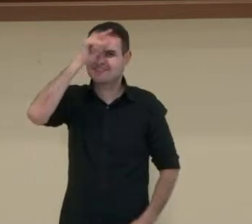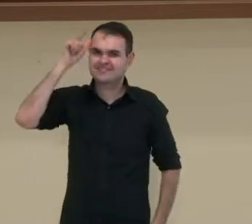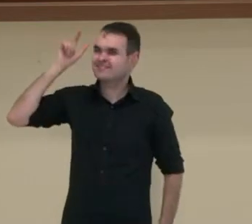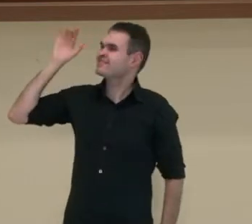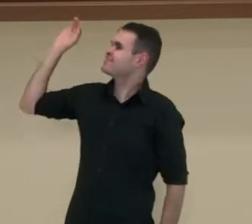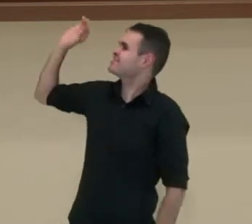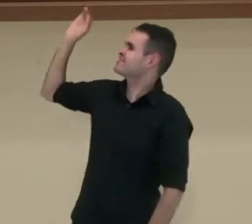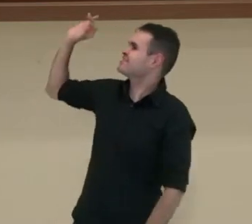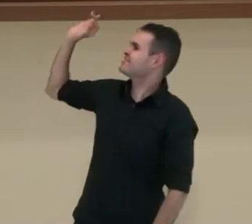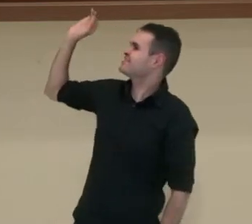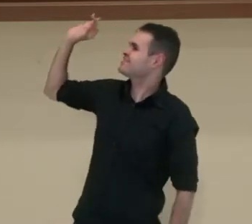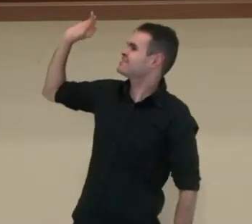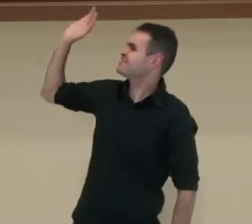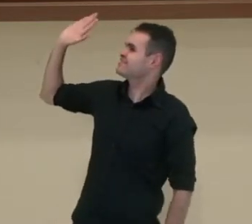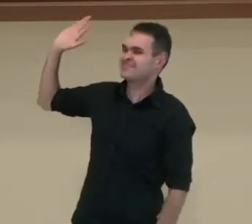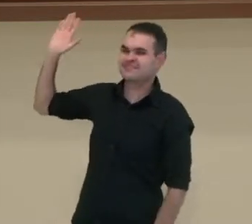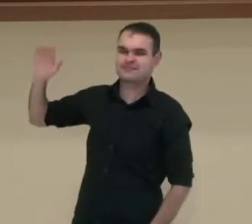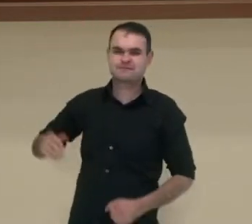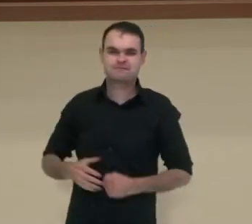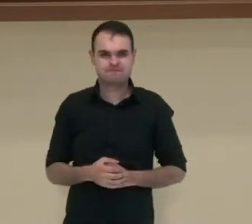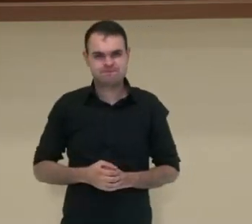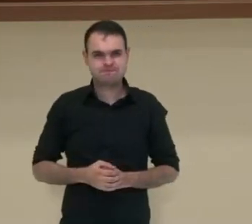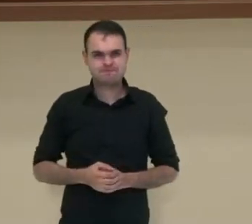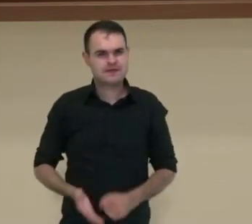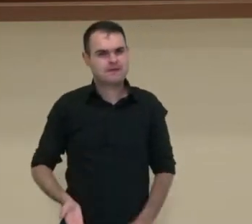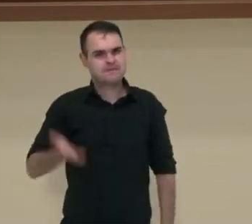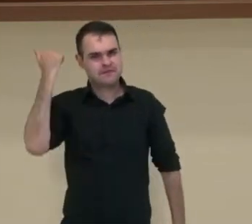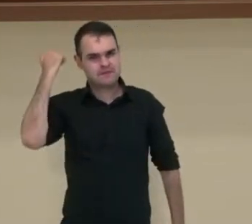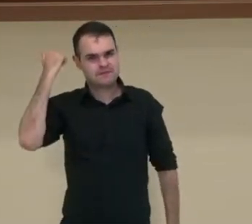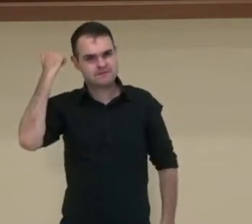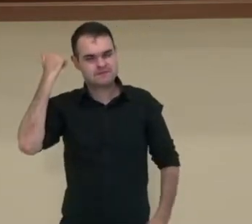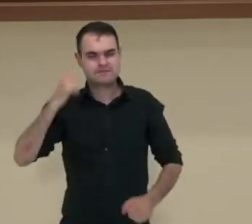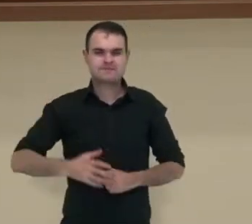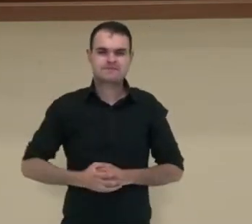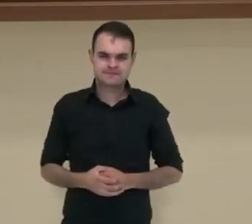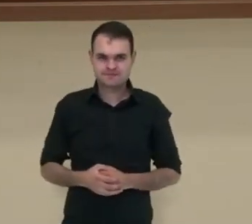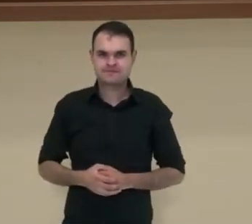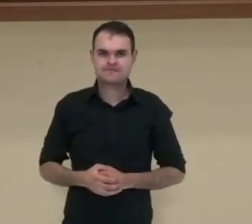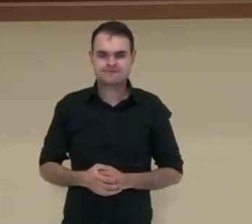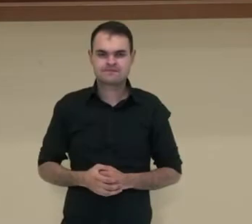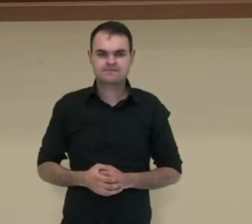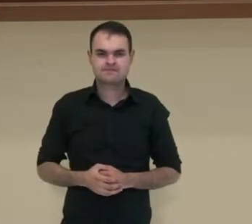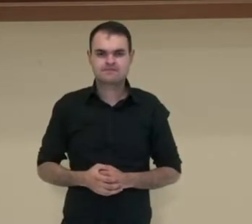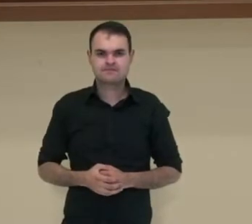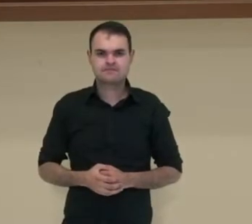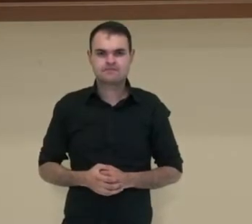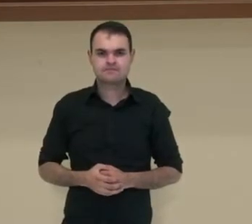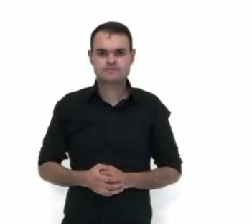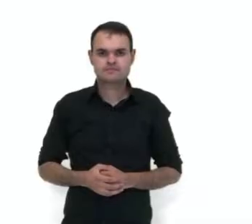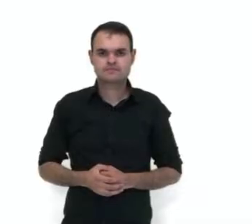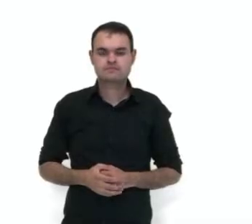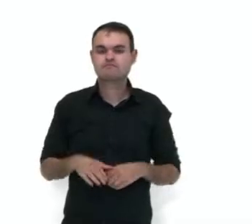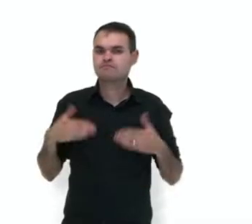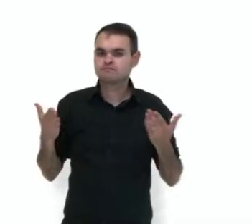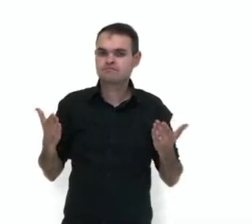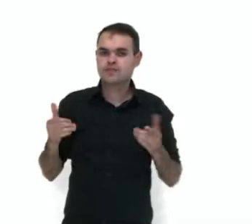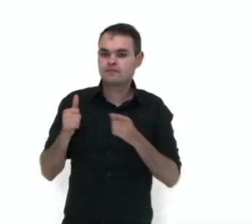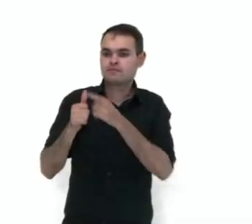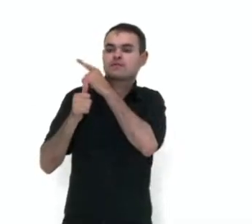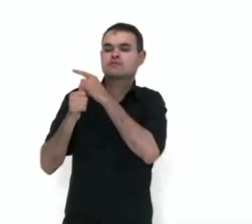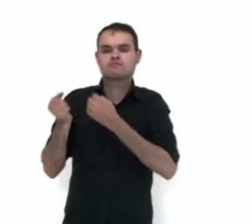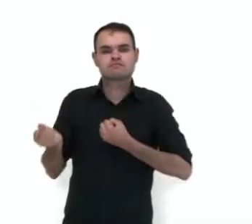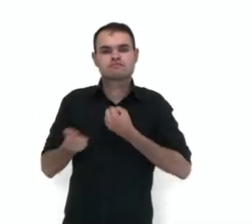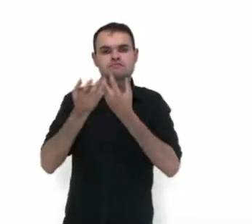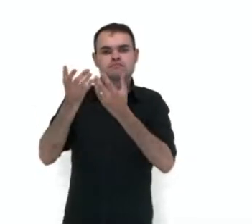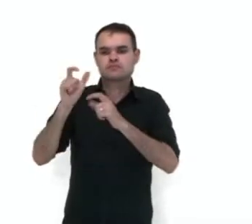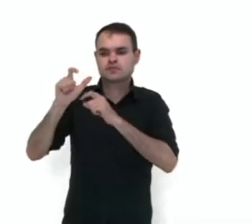Luiz aqui para gente Oi Luiz vamos juntos então vamos lá bom então as primeiras